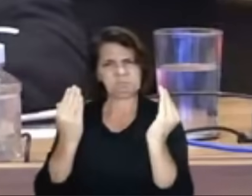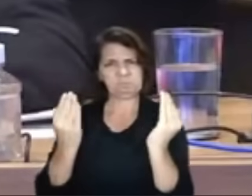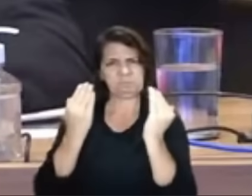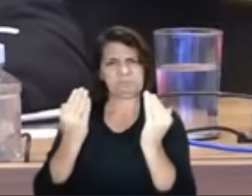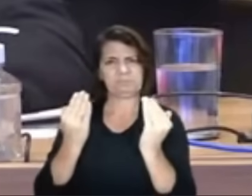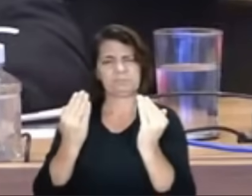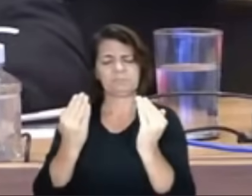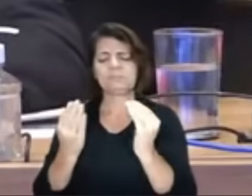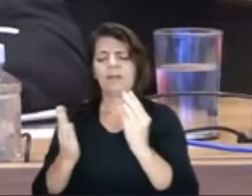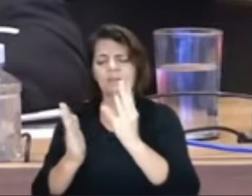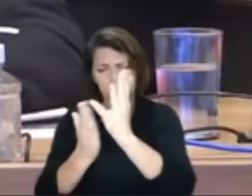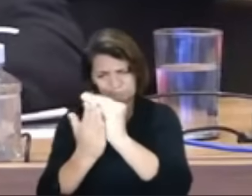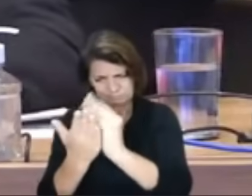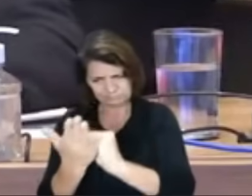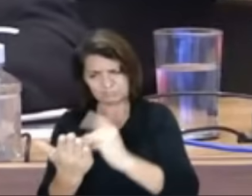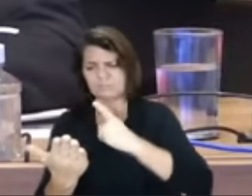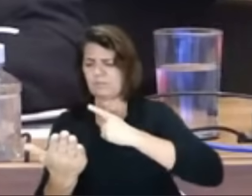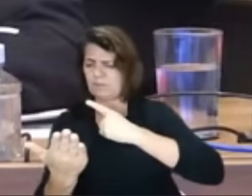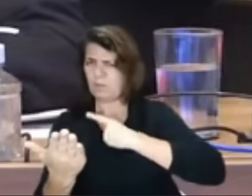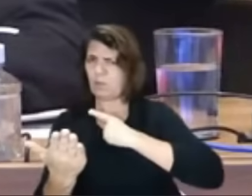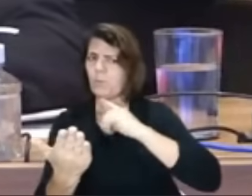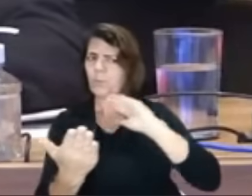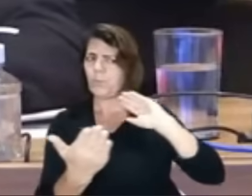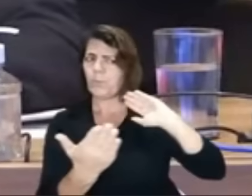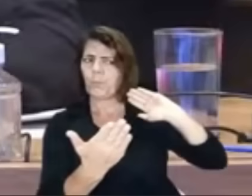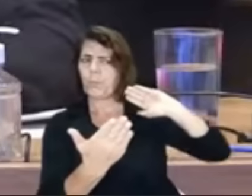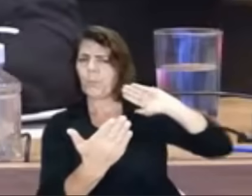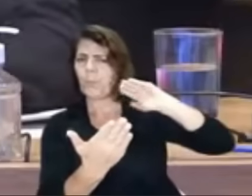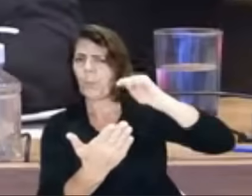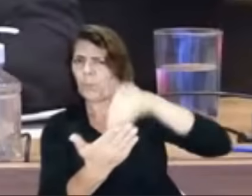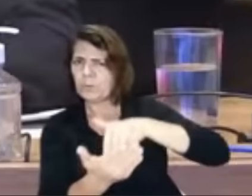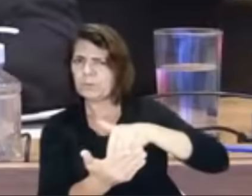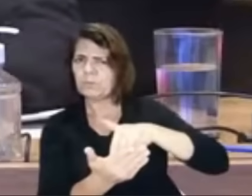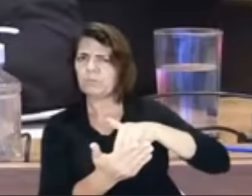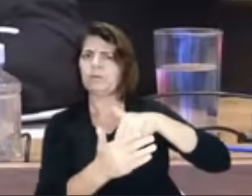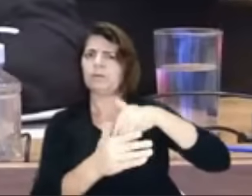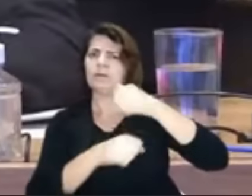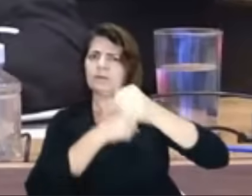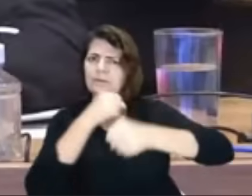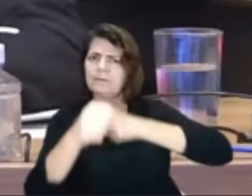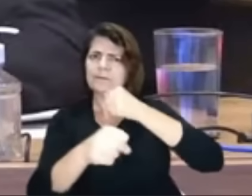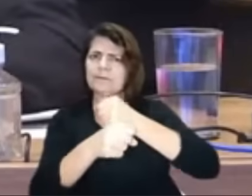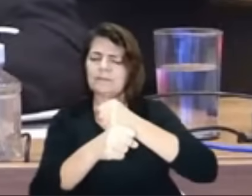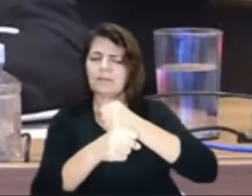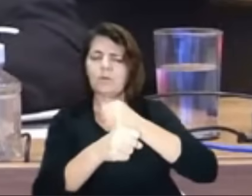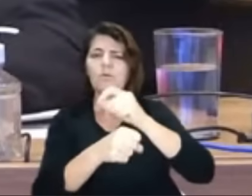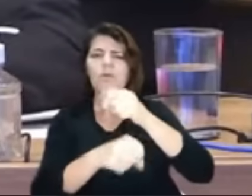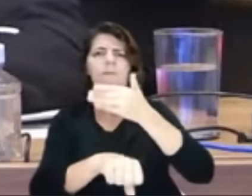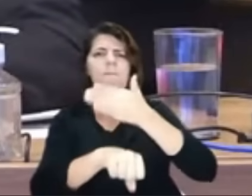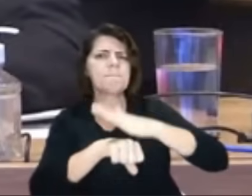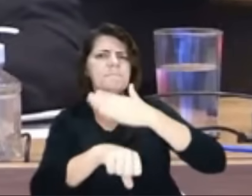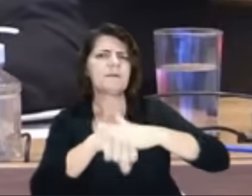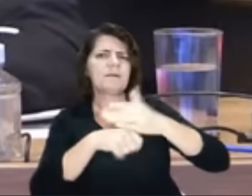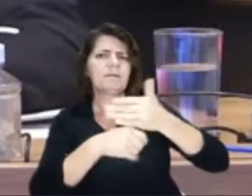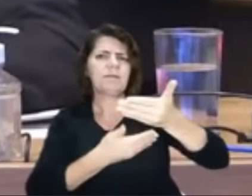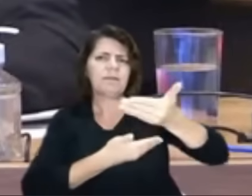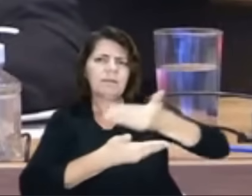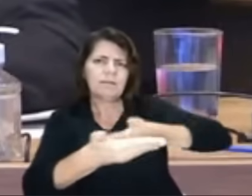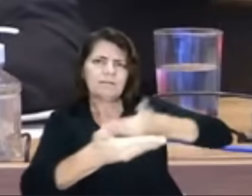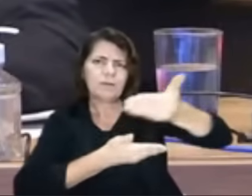que durante os últimos anos o GSI passou a adotar como prática a troca de informações de inteligência por meio de mensagens de